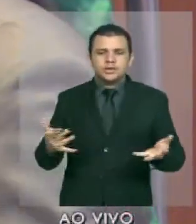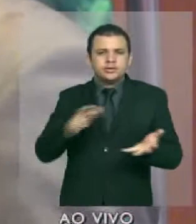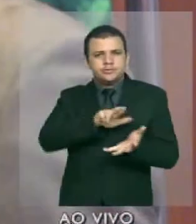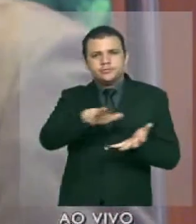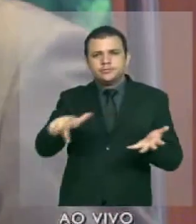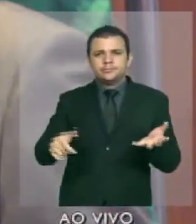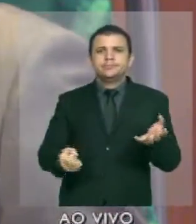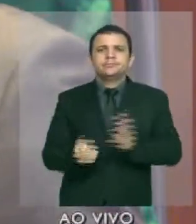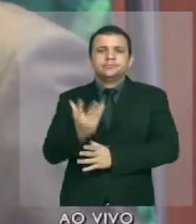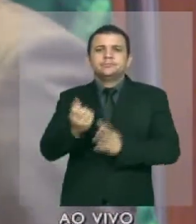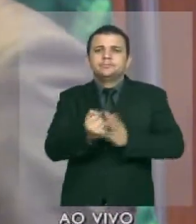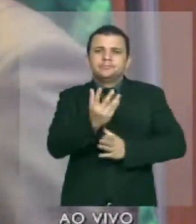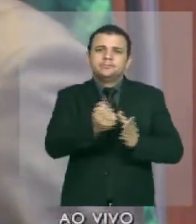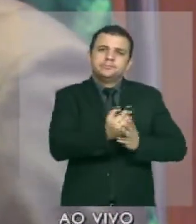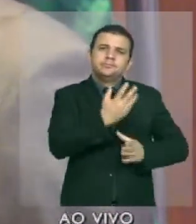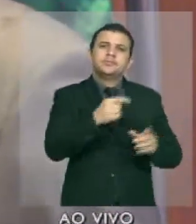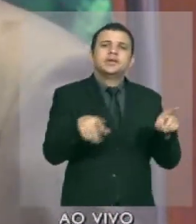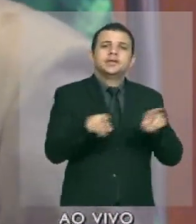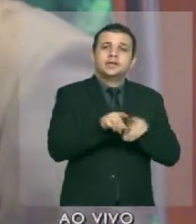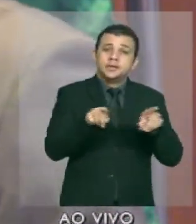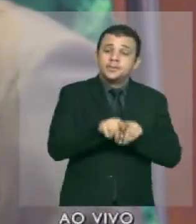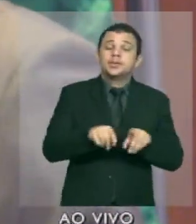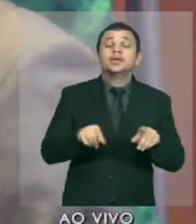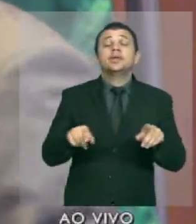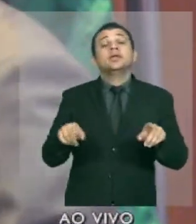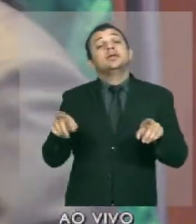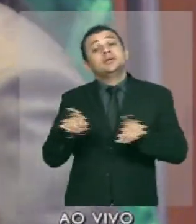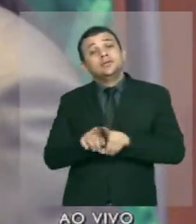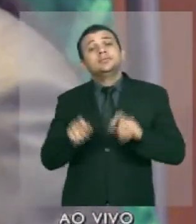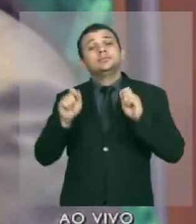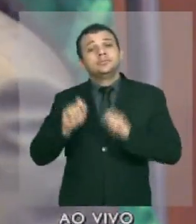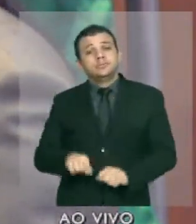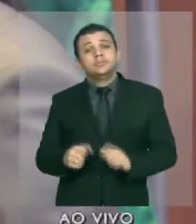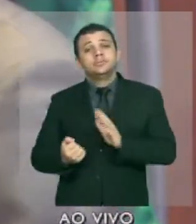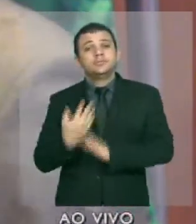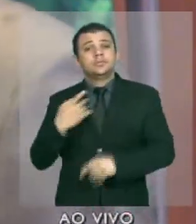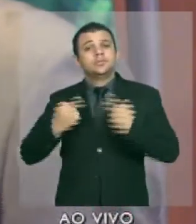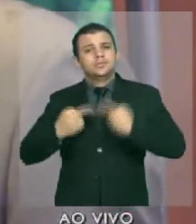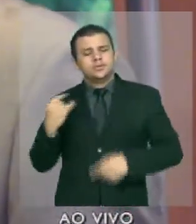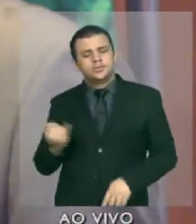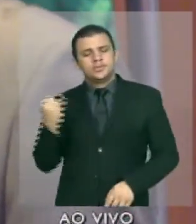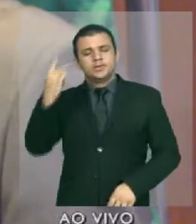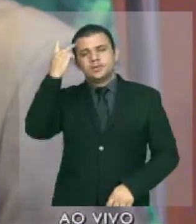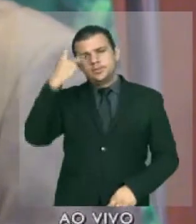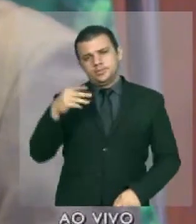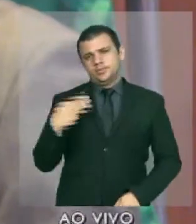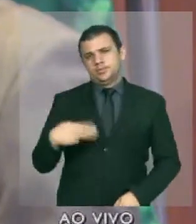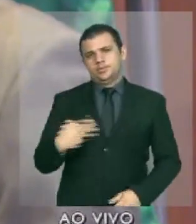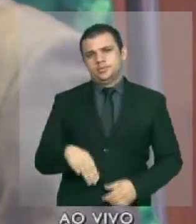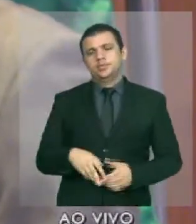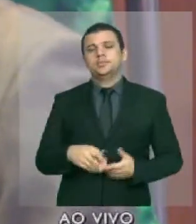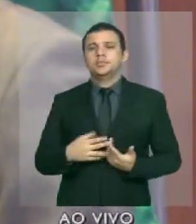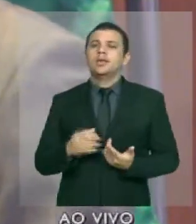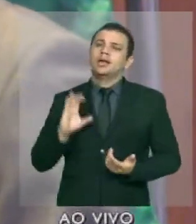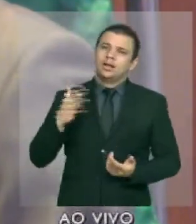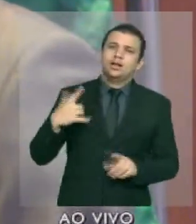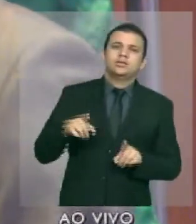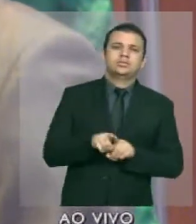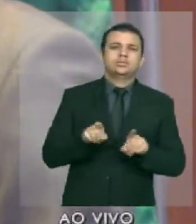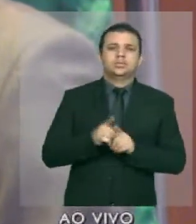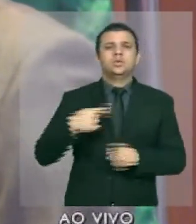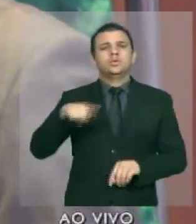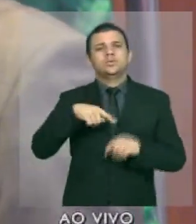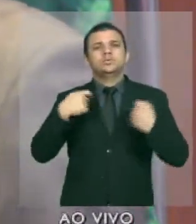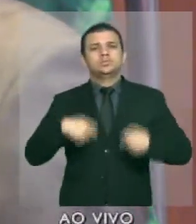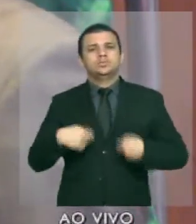e assim implementar uma política tão importante para o Maranhão é claro que nós temos que reunir elos